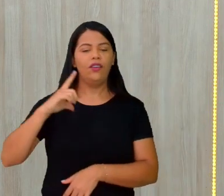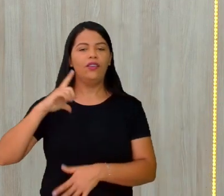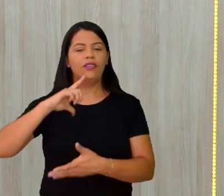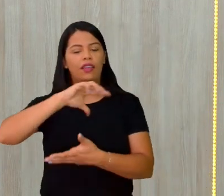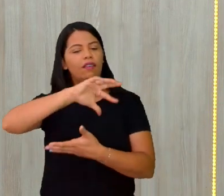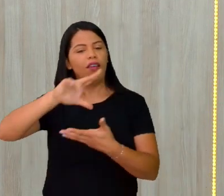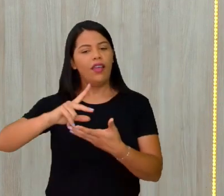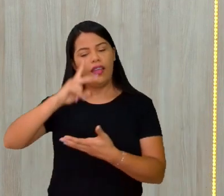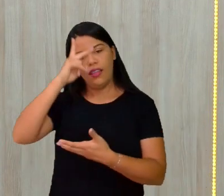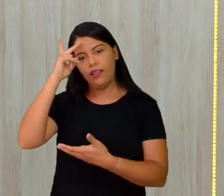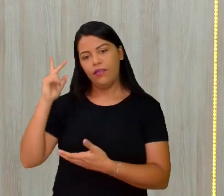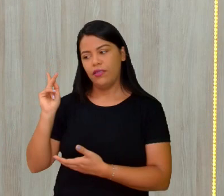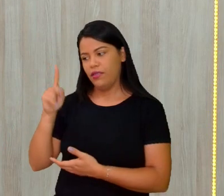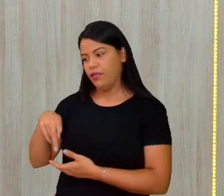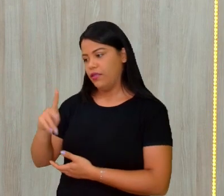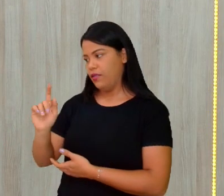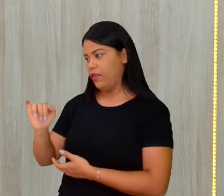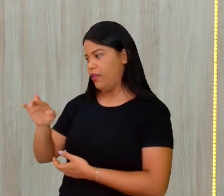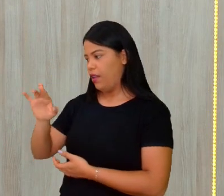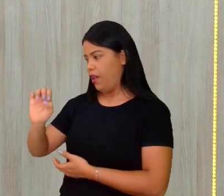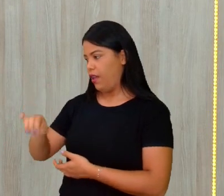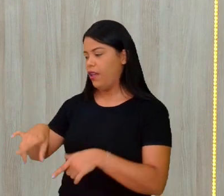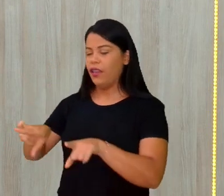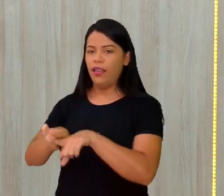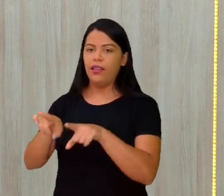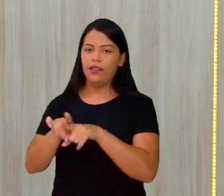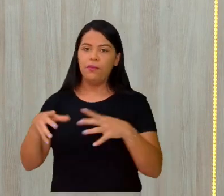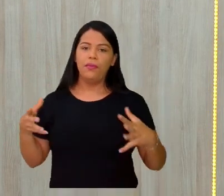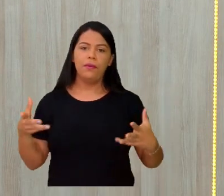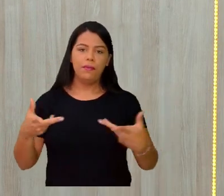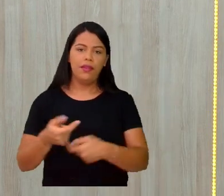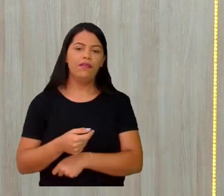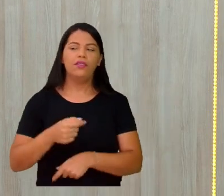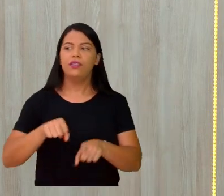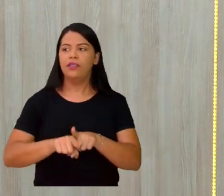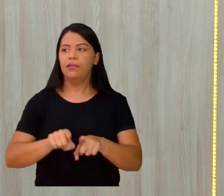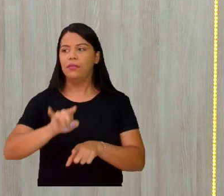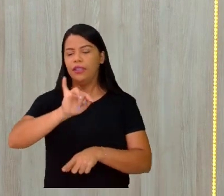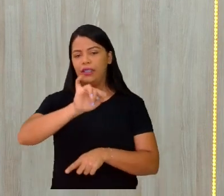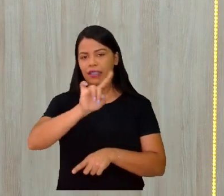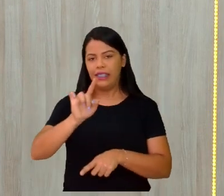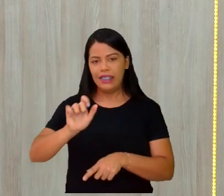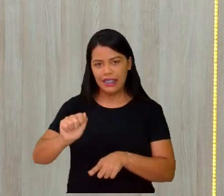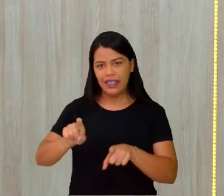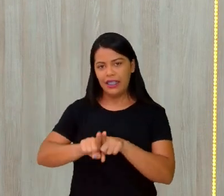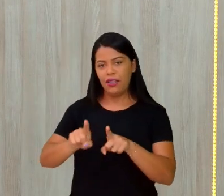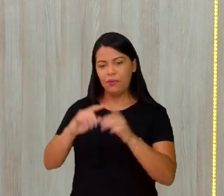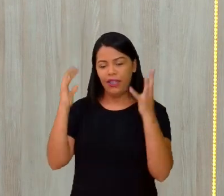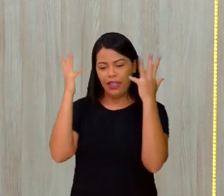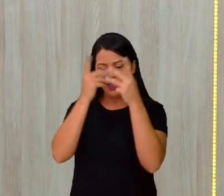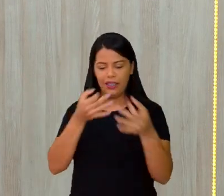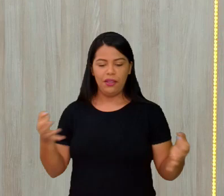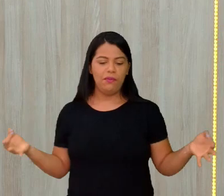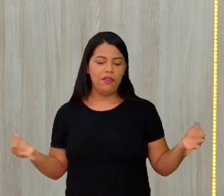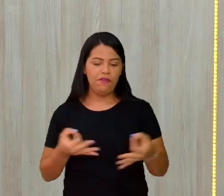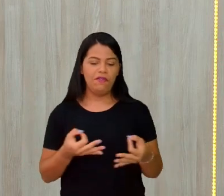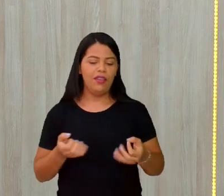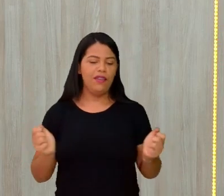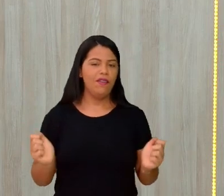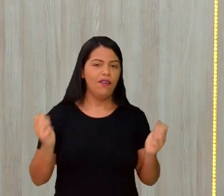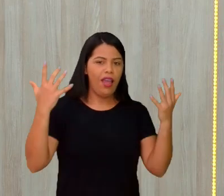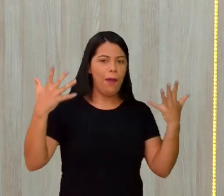linda, maravilhosa. Isa não é diferente, né? Isa, qualquer dia, também é linda, perfeita, fantástica, maravilhosa.